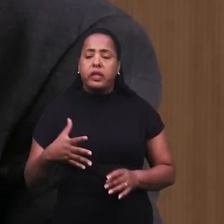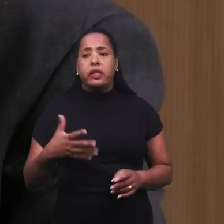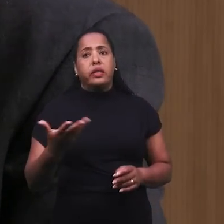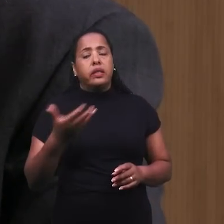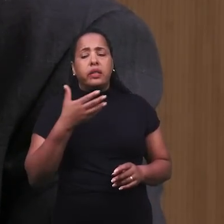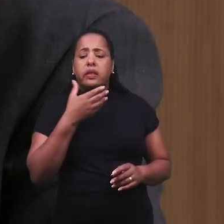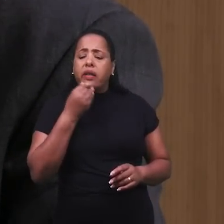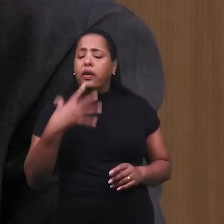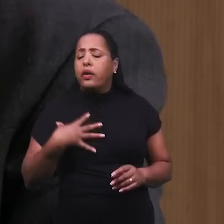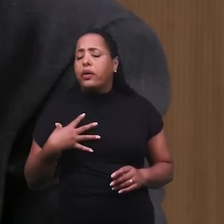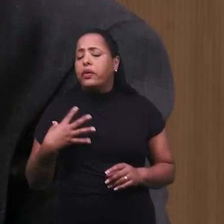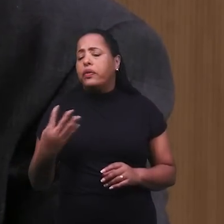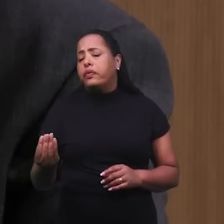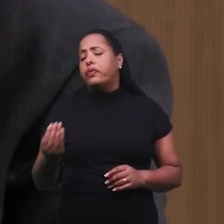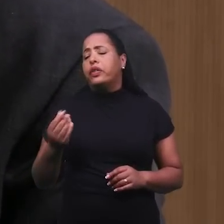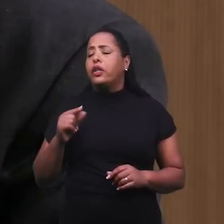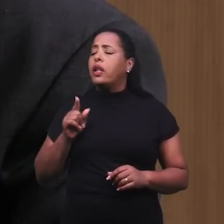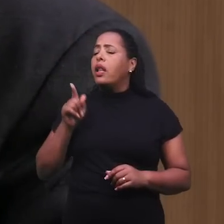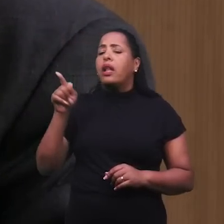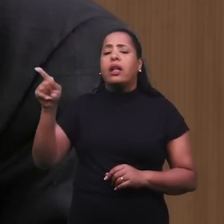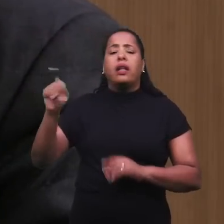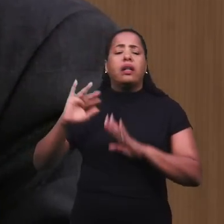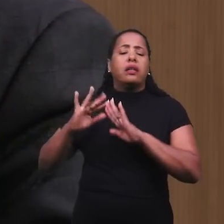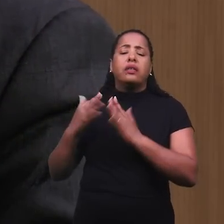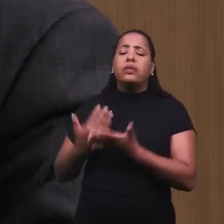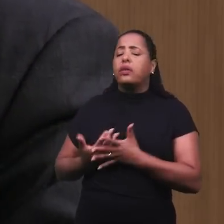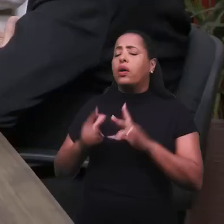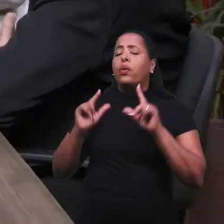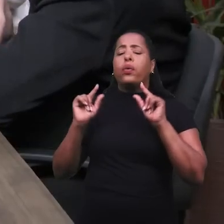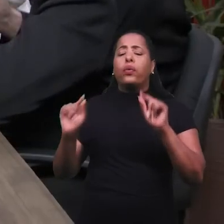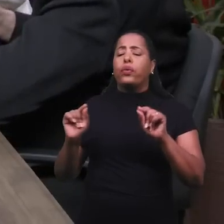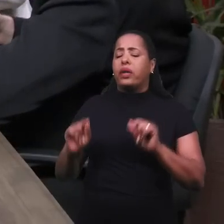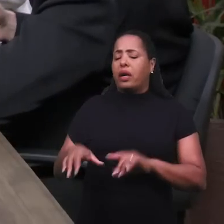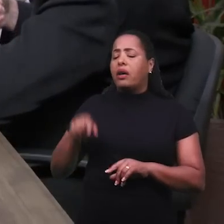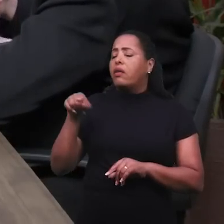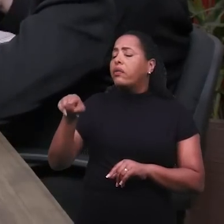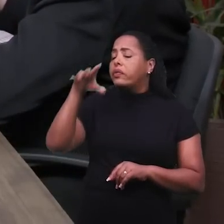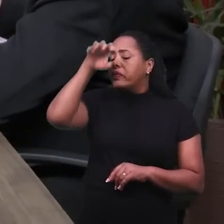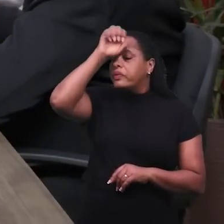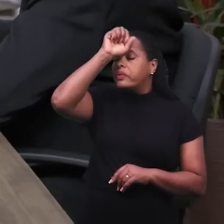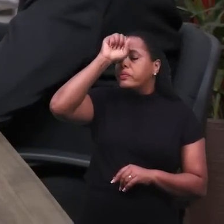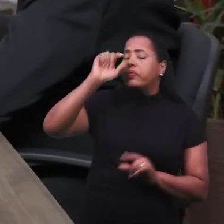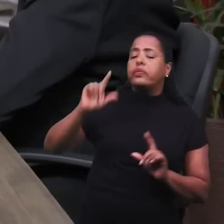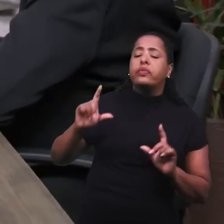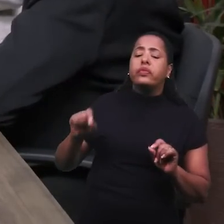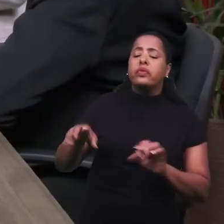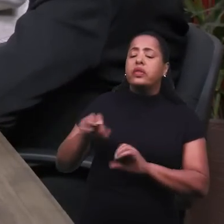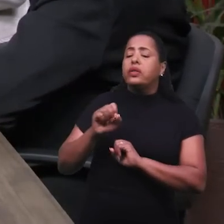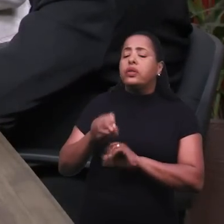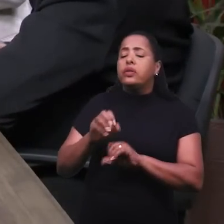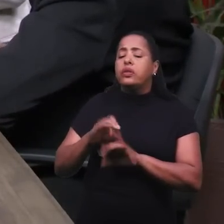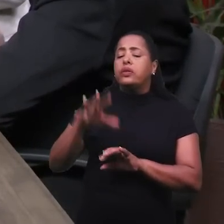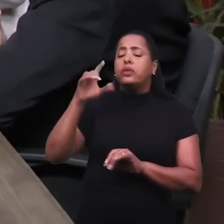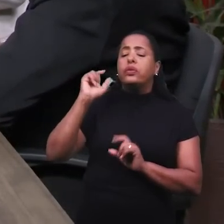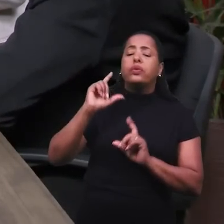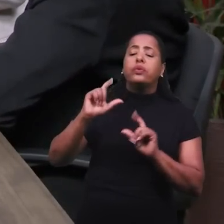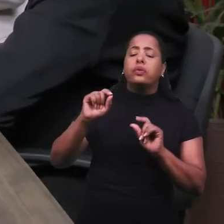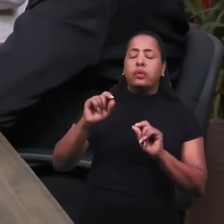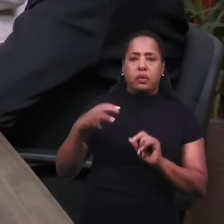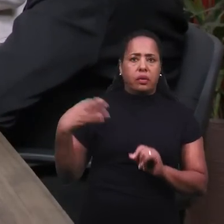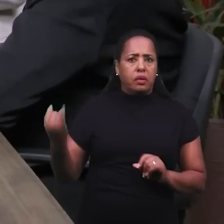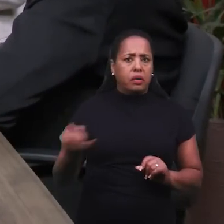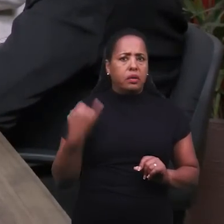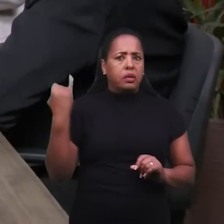olha, o que foi feito na escola hoje? O que foi aprendido na escola hoje? Isso é